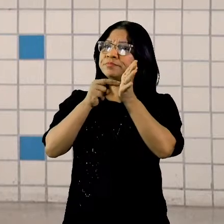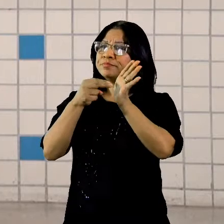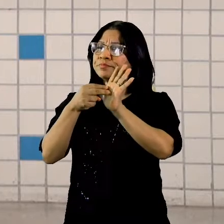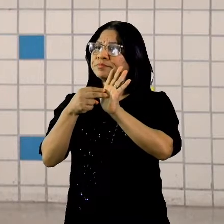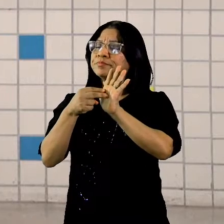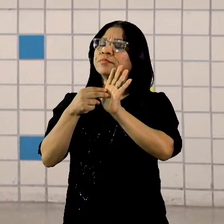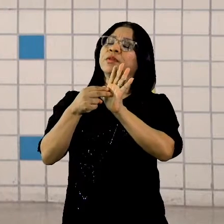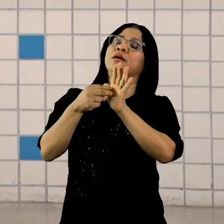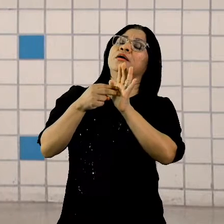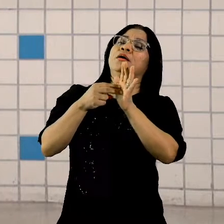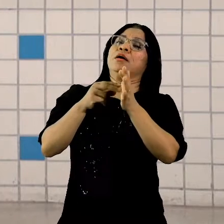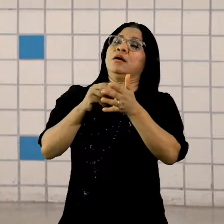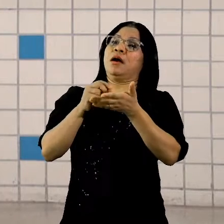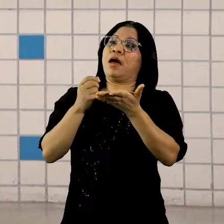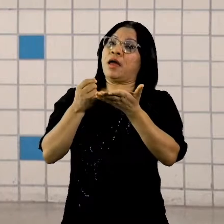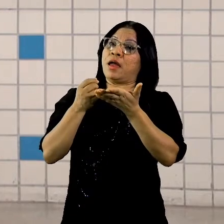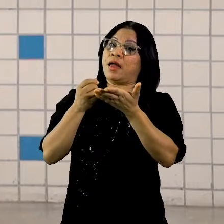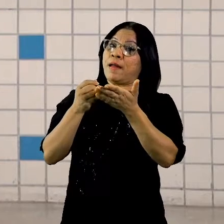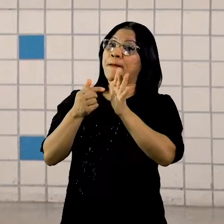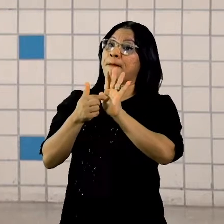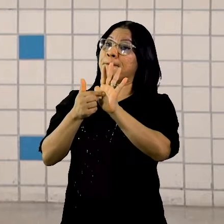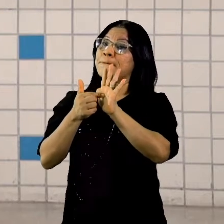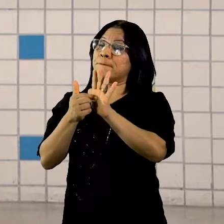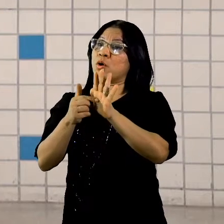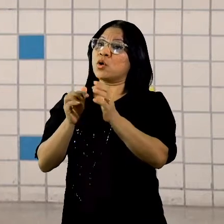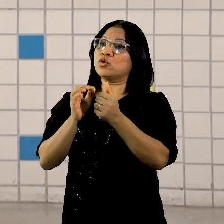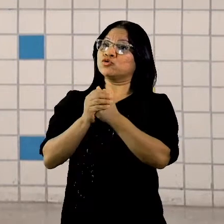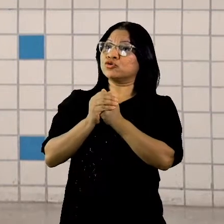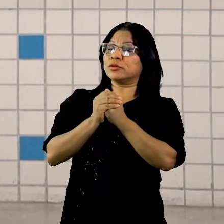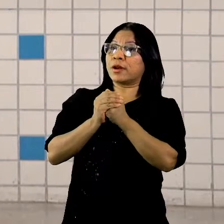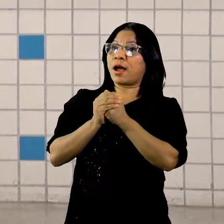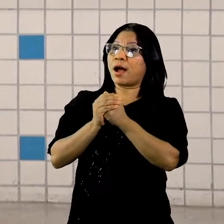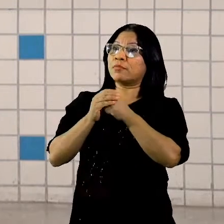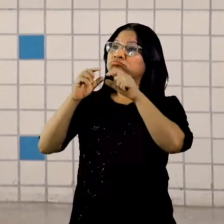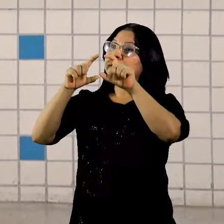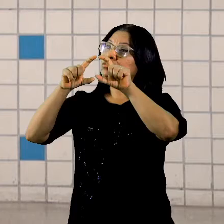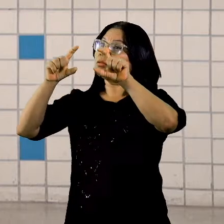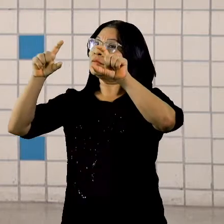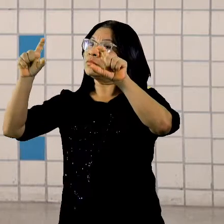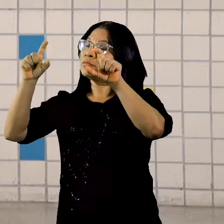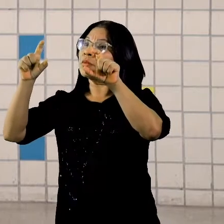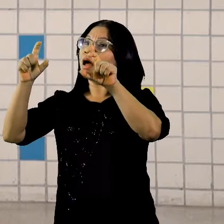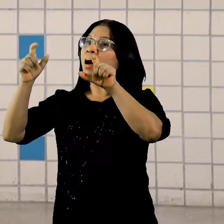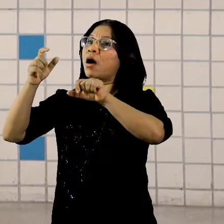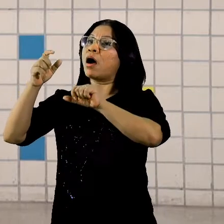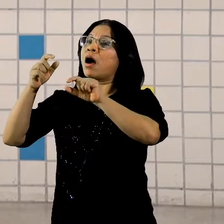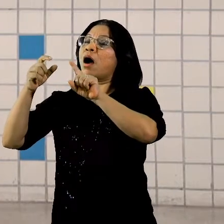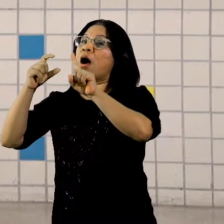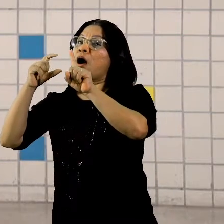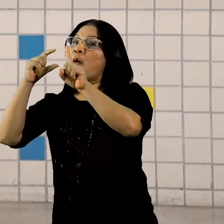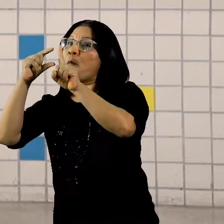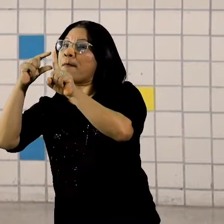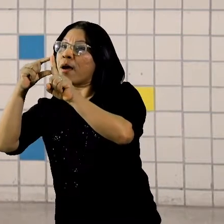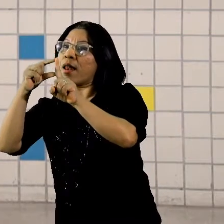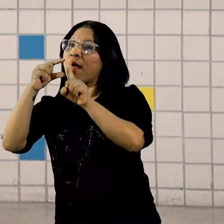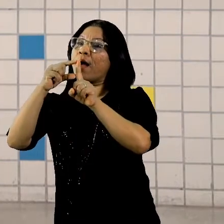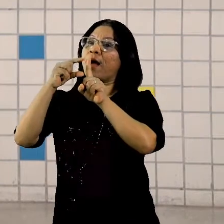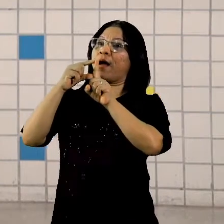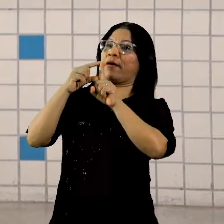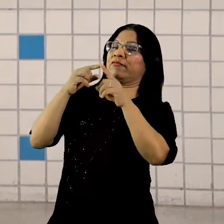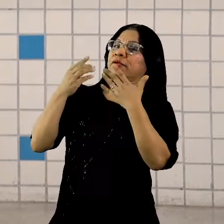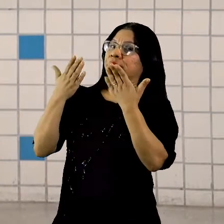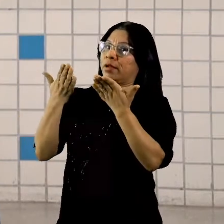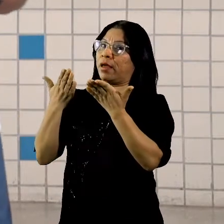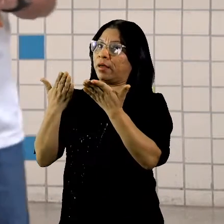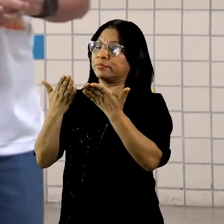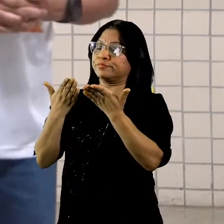pertencem a outras pessoas ou destacar alguma palavra que não pertence ao nosso idioma. Vamos a